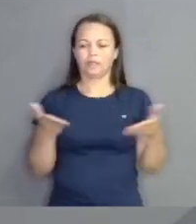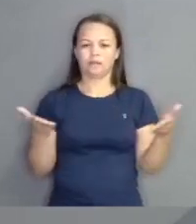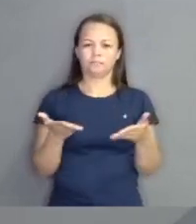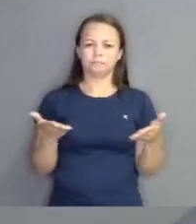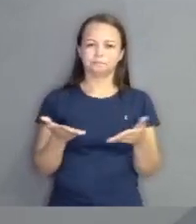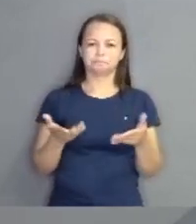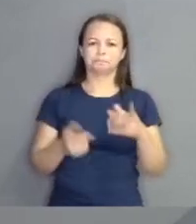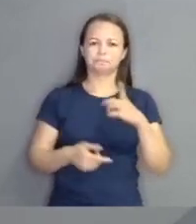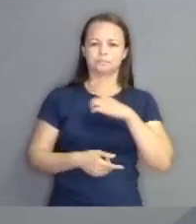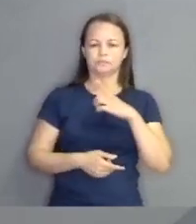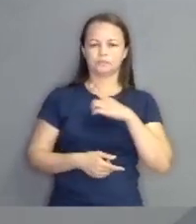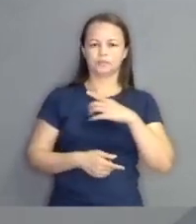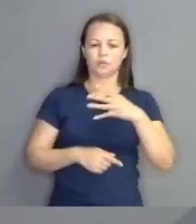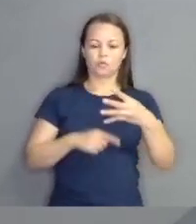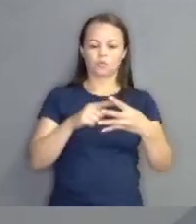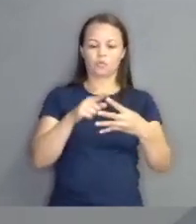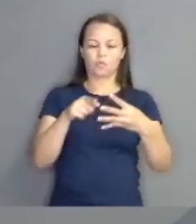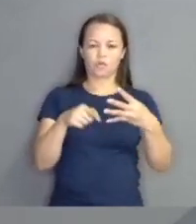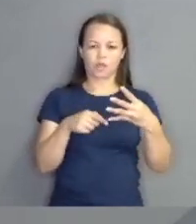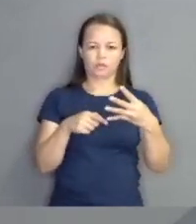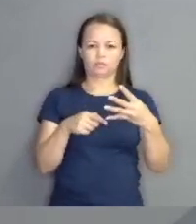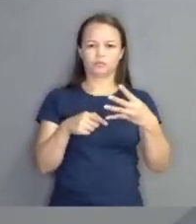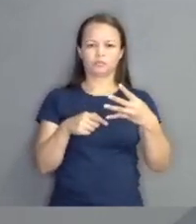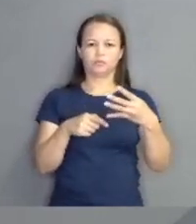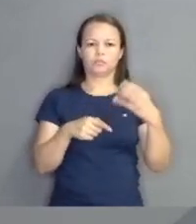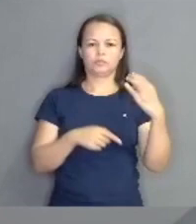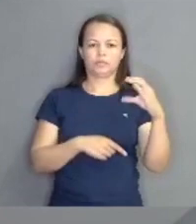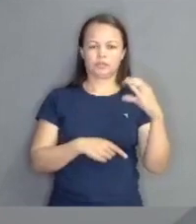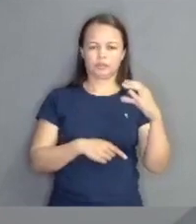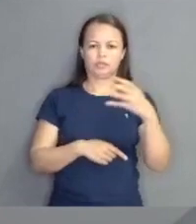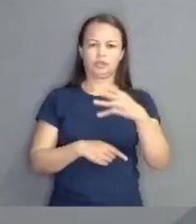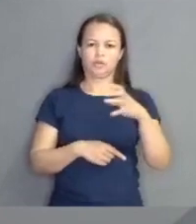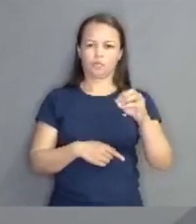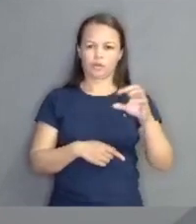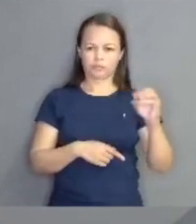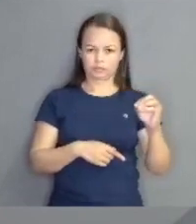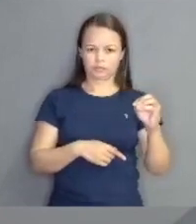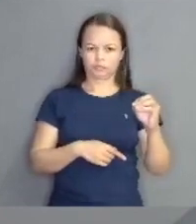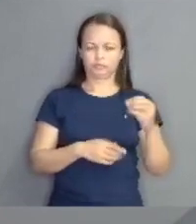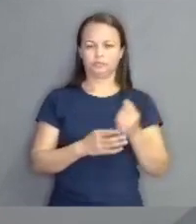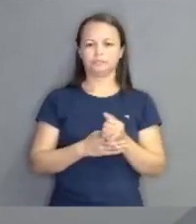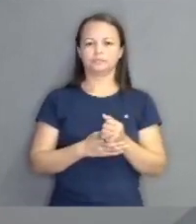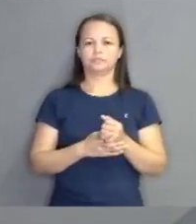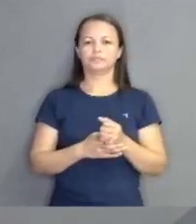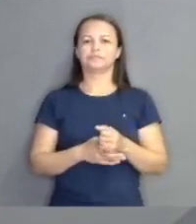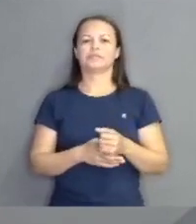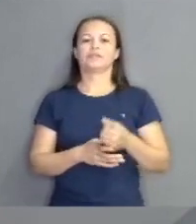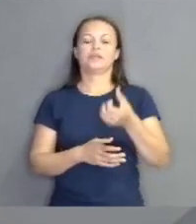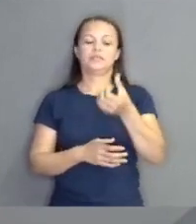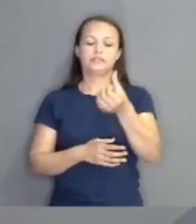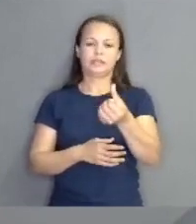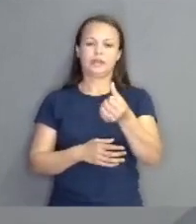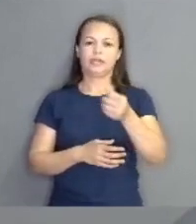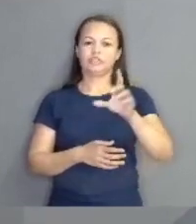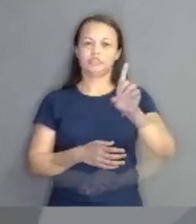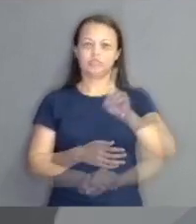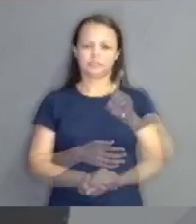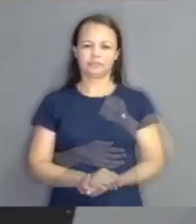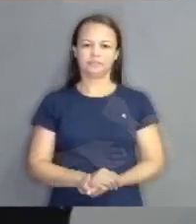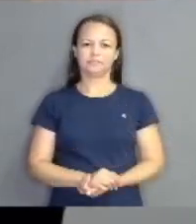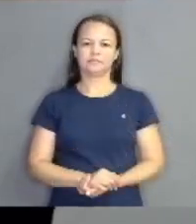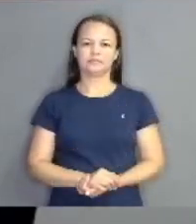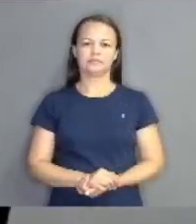centenas, 400. 6 dezenas, 60. 9